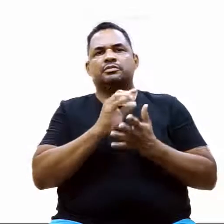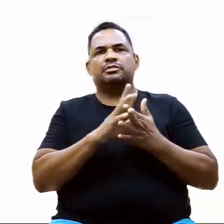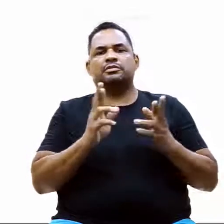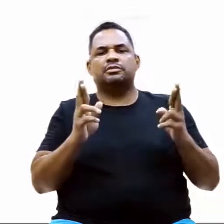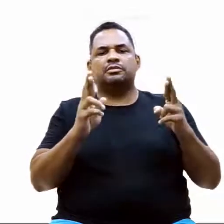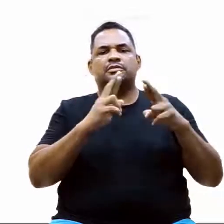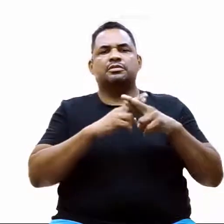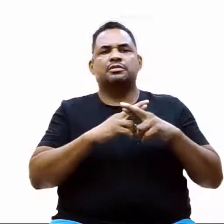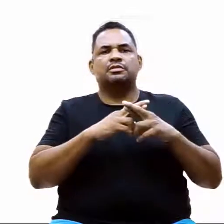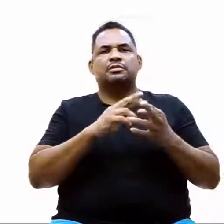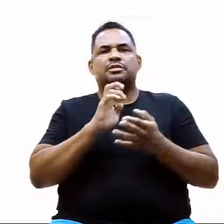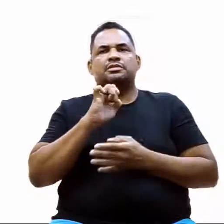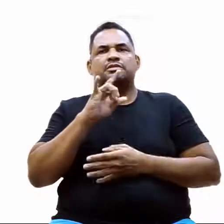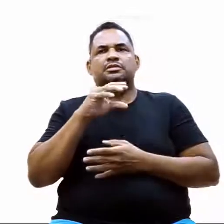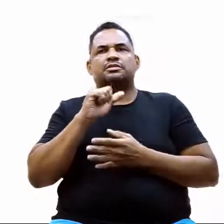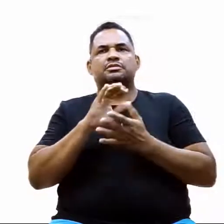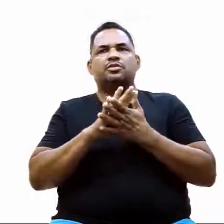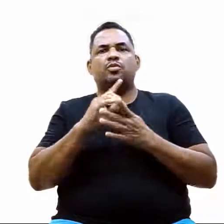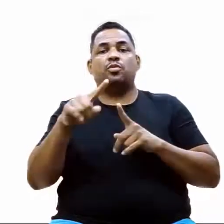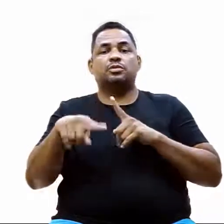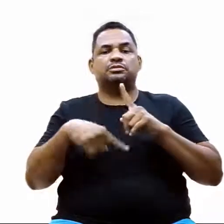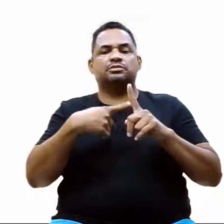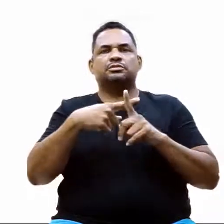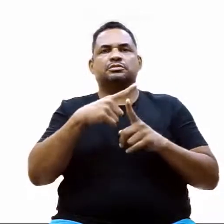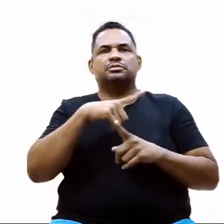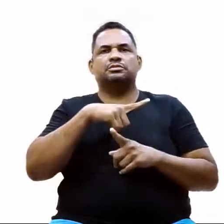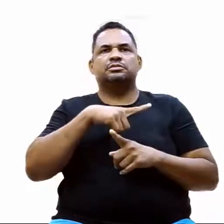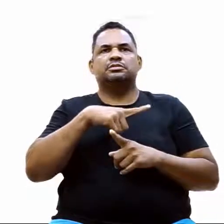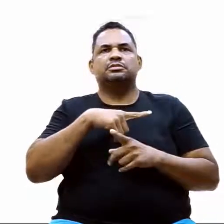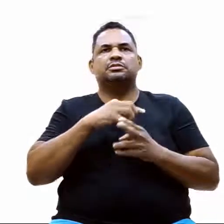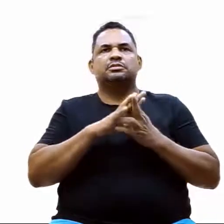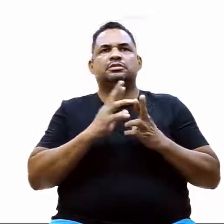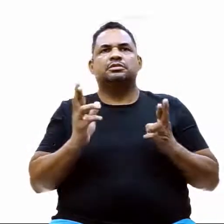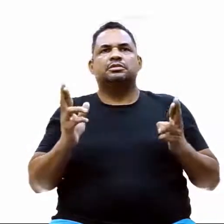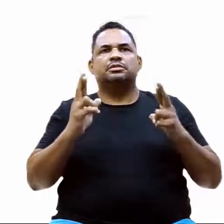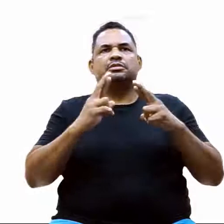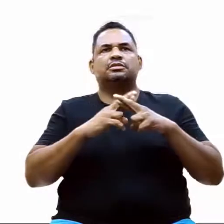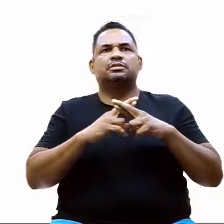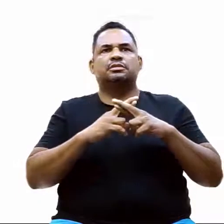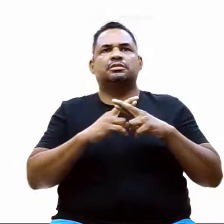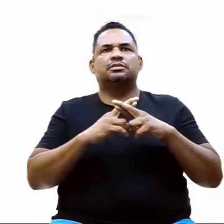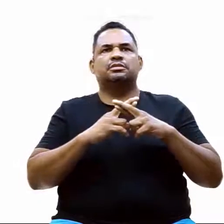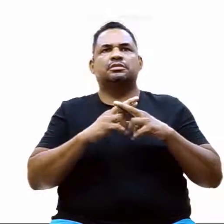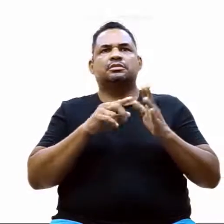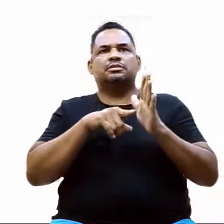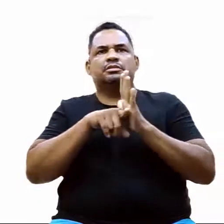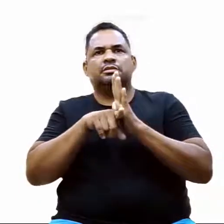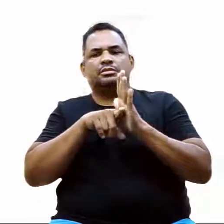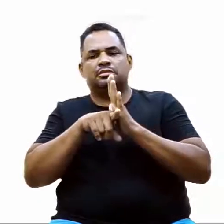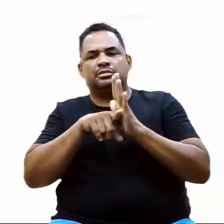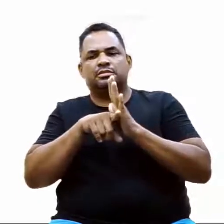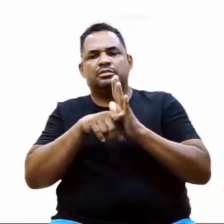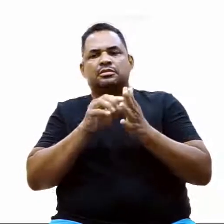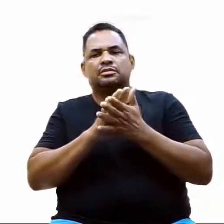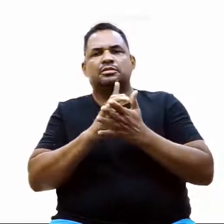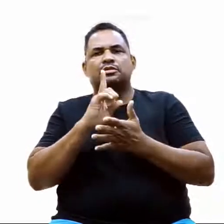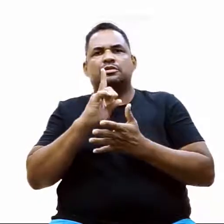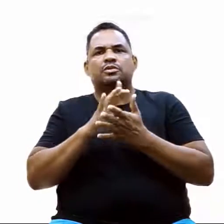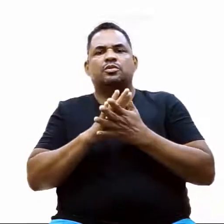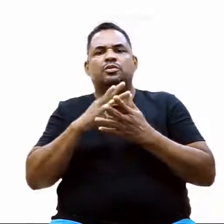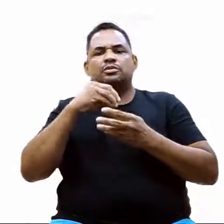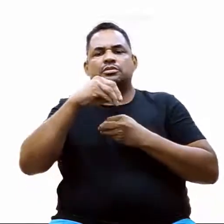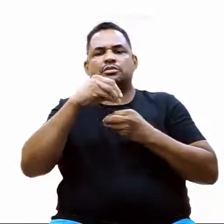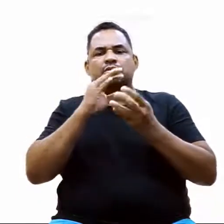ou adição, lembre que nós temos agora uma reação de análise ou decomposição, onde a molécula